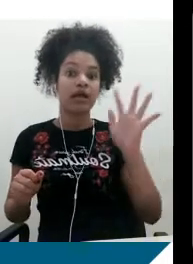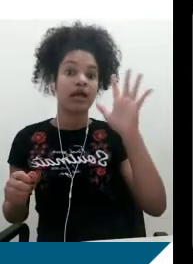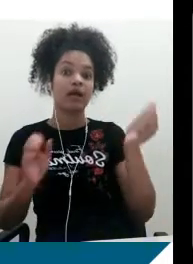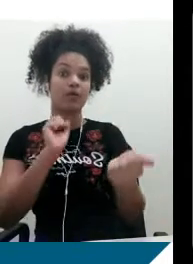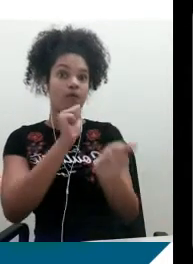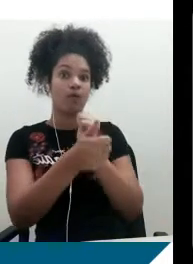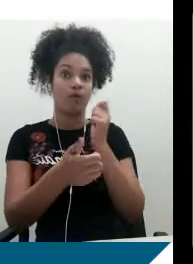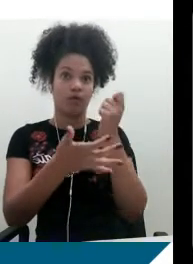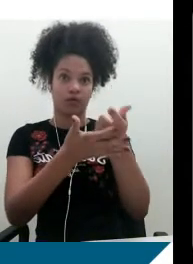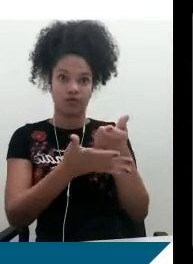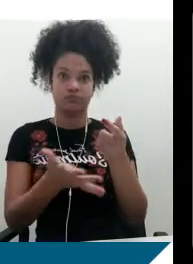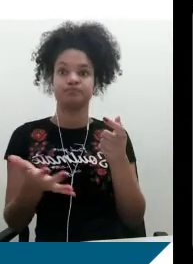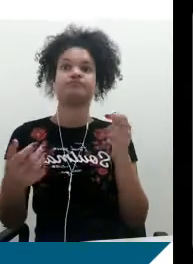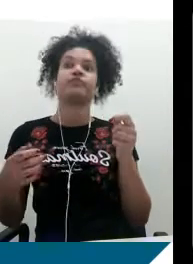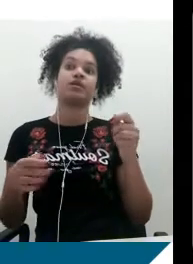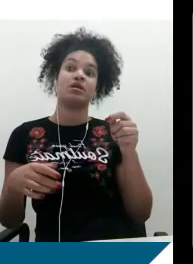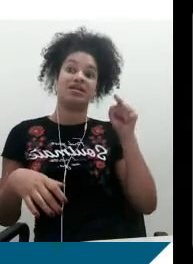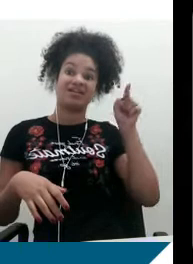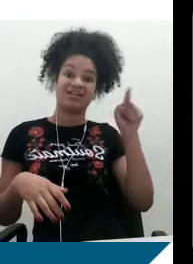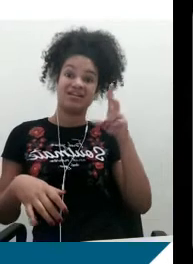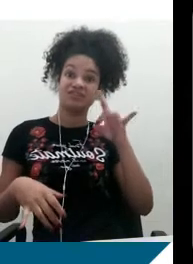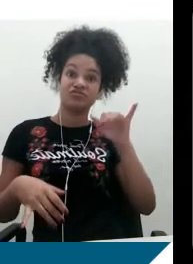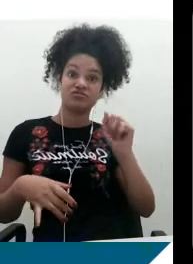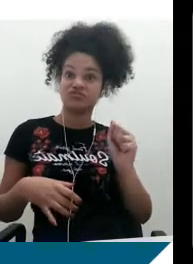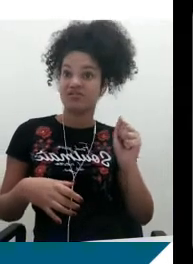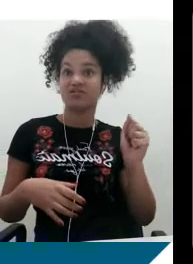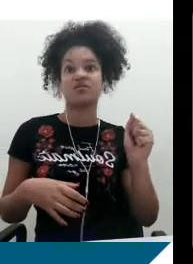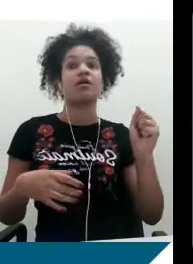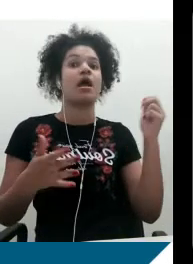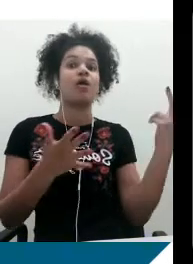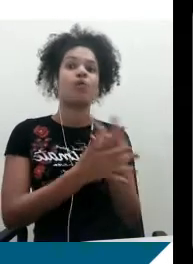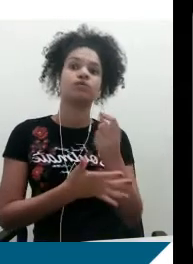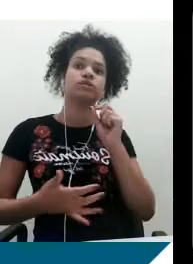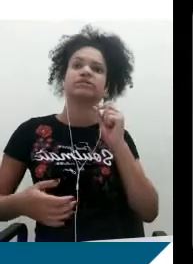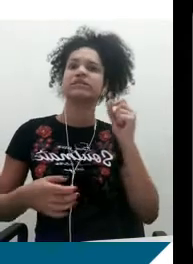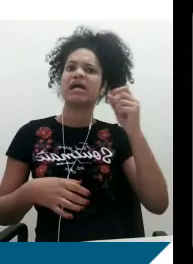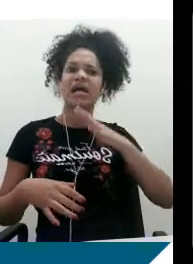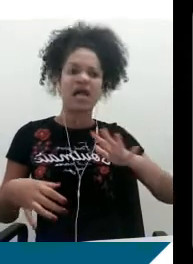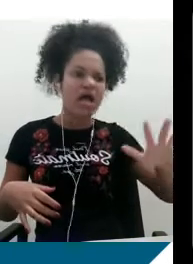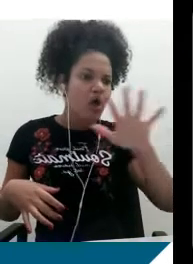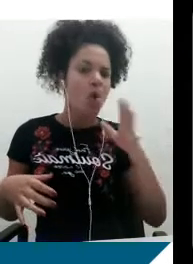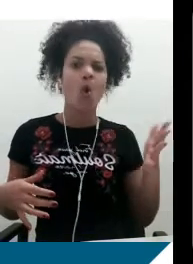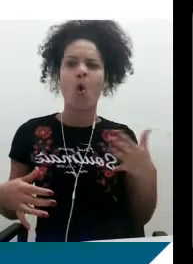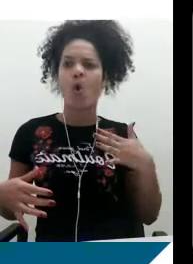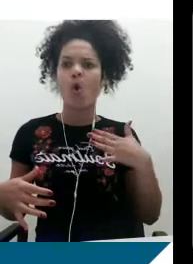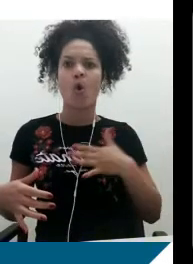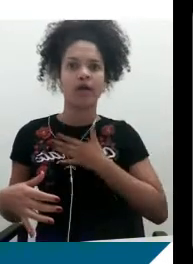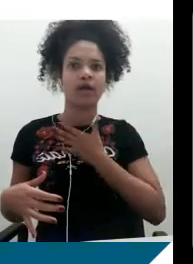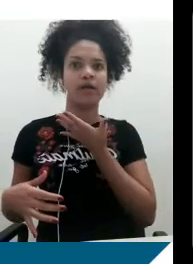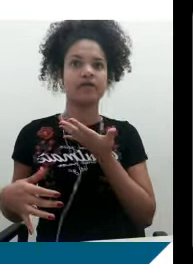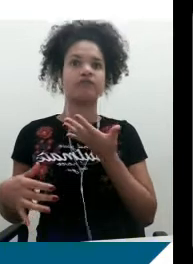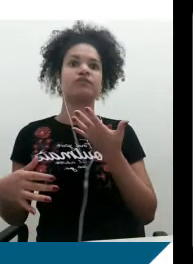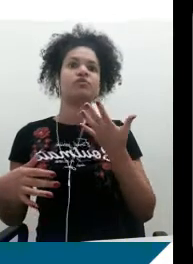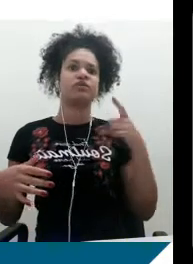gás lacrimogêneo e sacos de lixo queimados. Como vocês podem ver, e o próprio nome já diz, a estratégia jornalística é aquela que